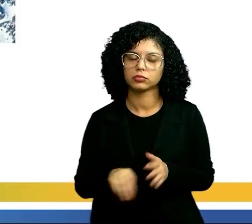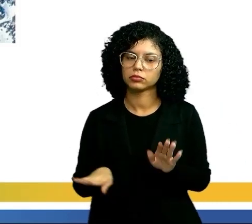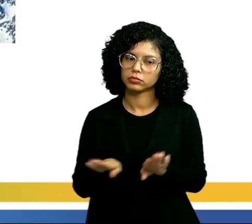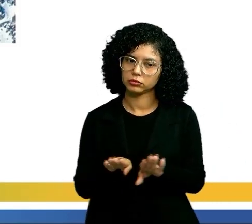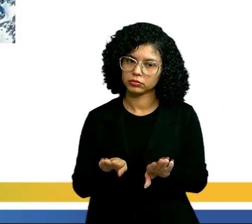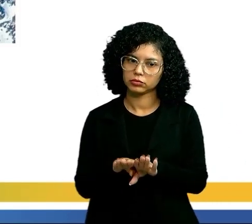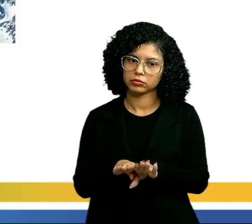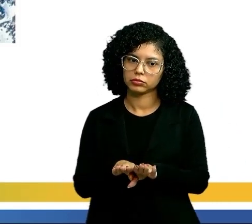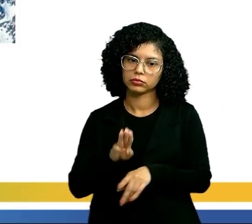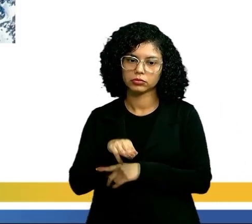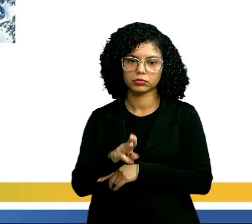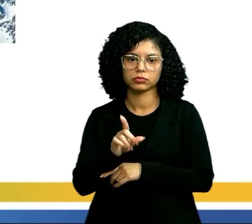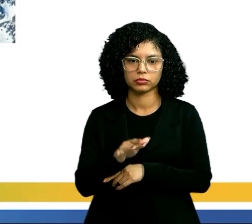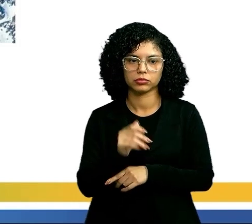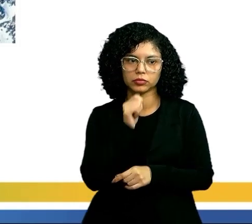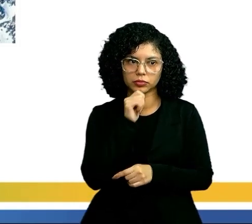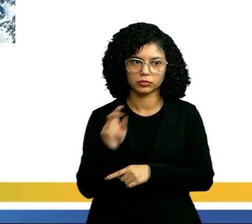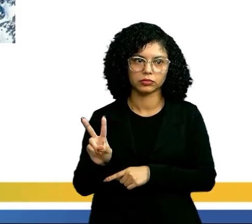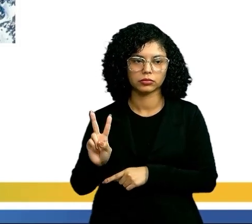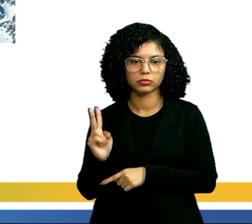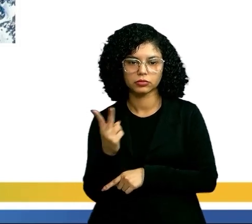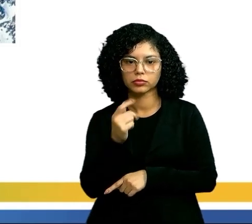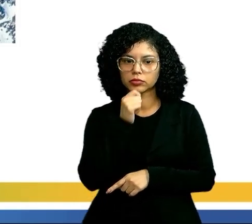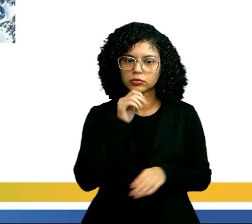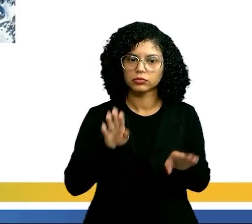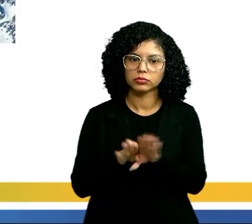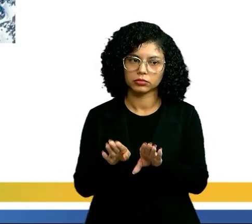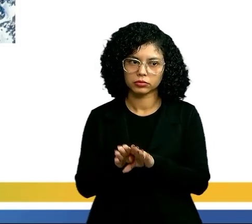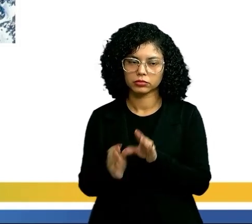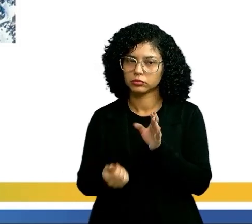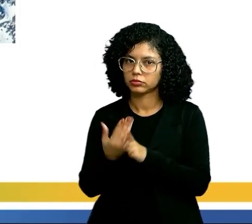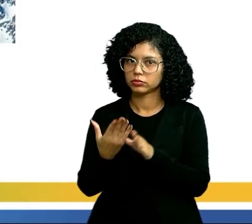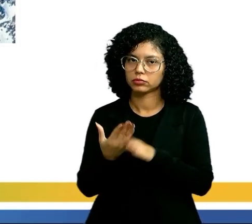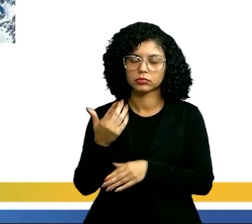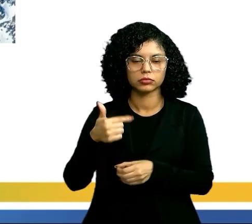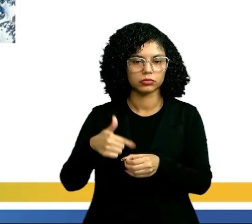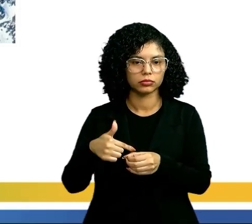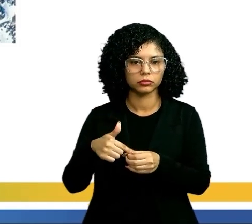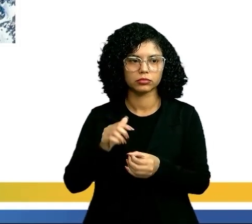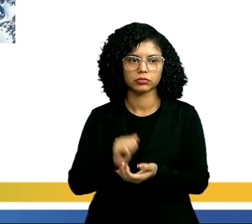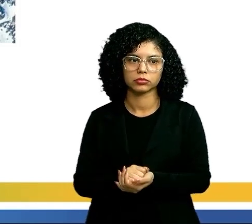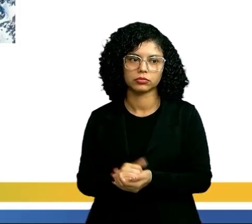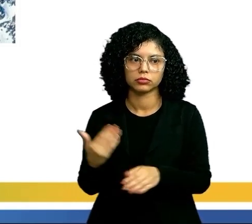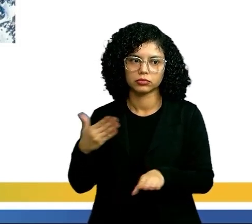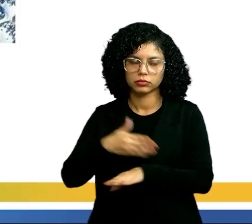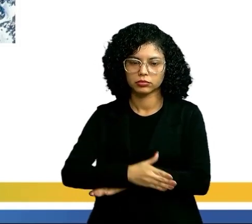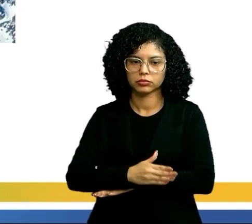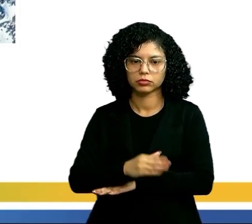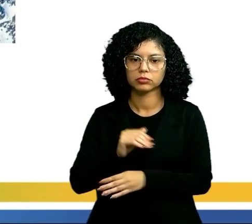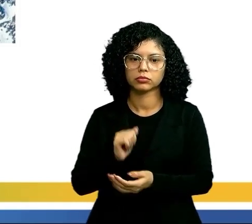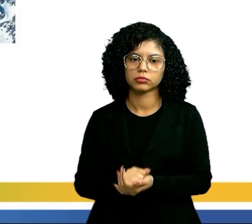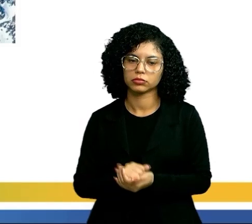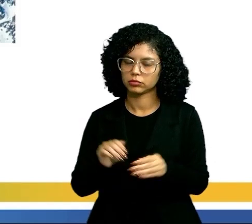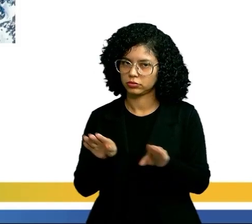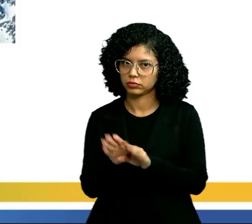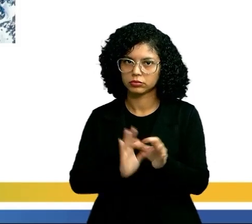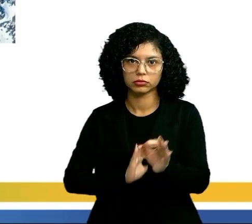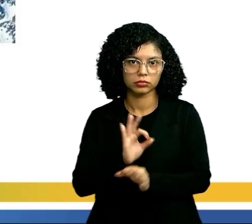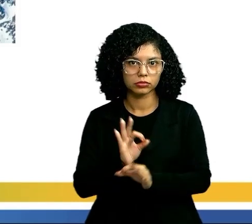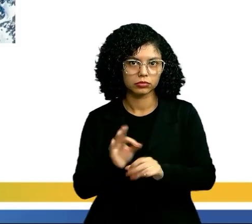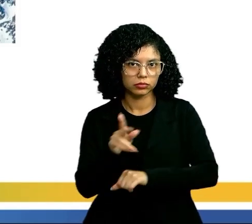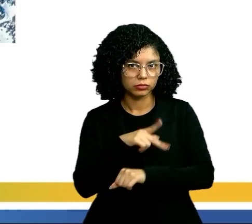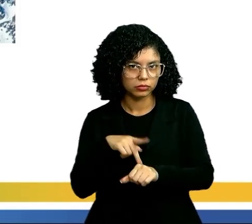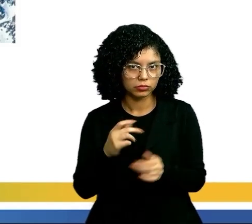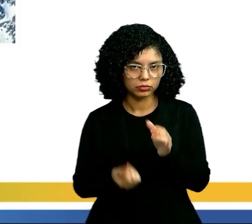na questão da mineração. Venezuela, que é uma grande produtora de petróleo, que está inserida na OPEP também, que é a Organização dos